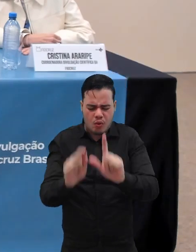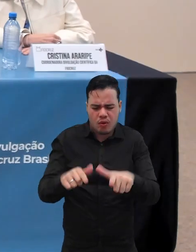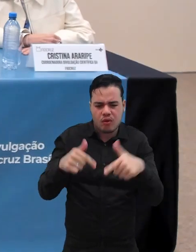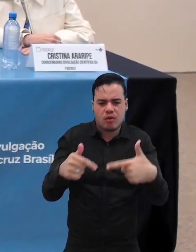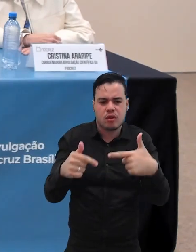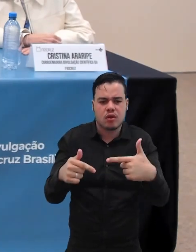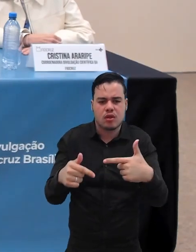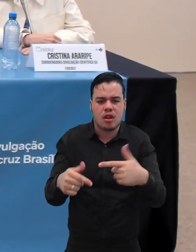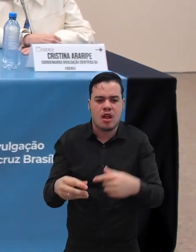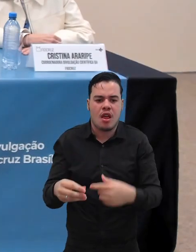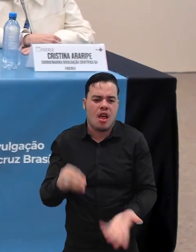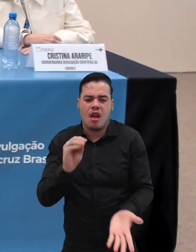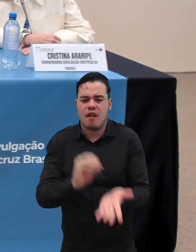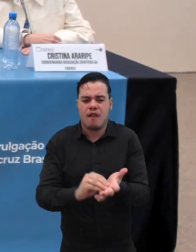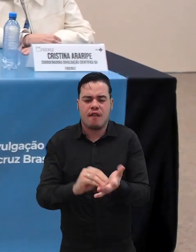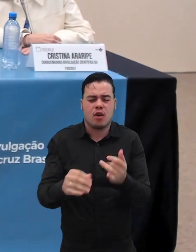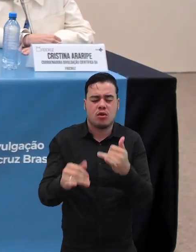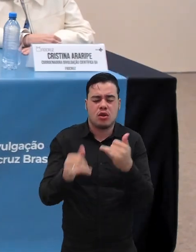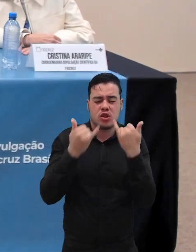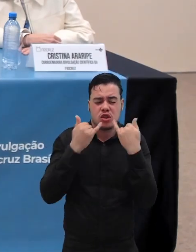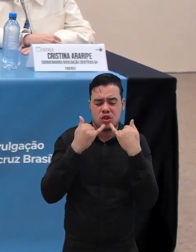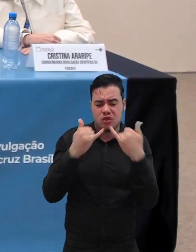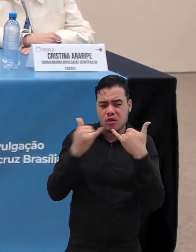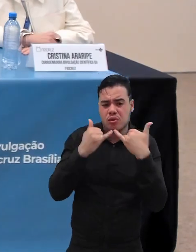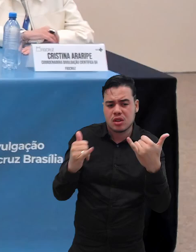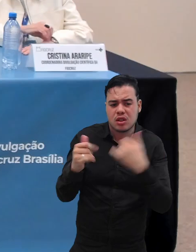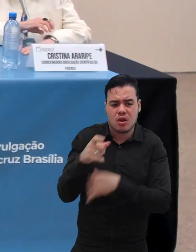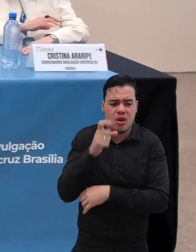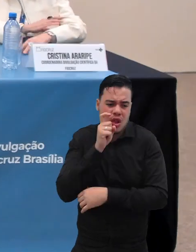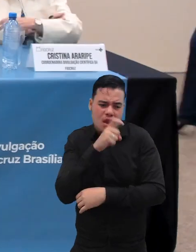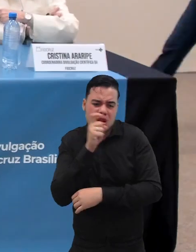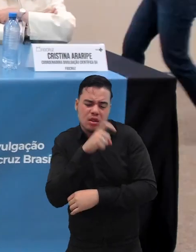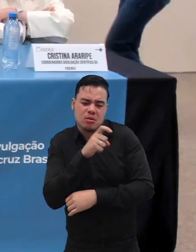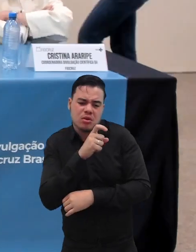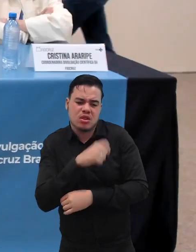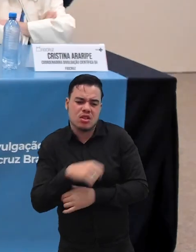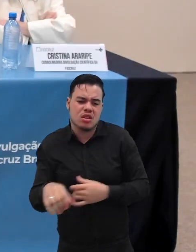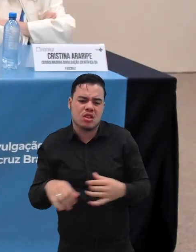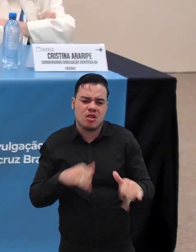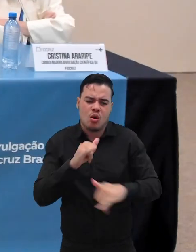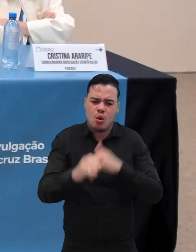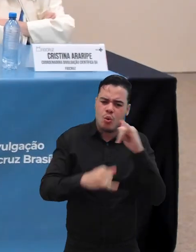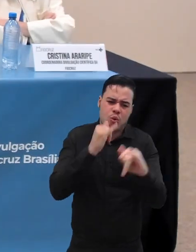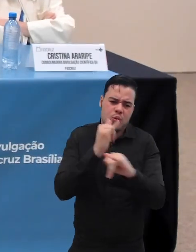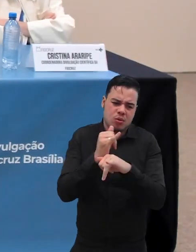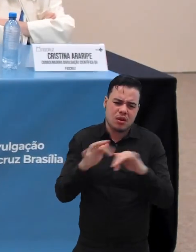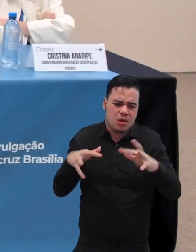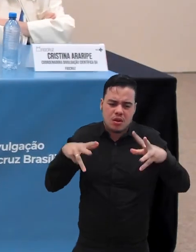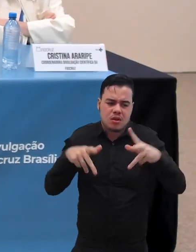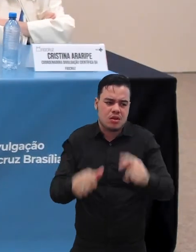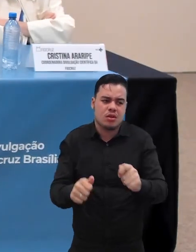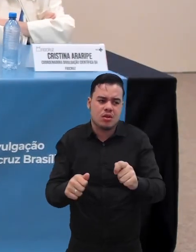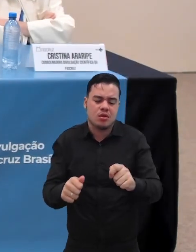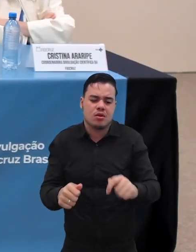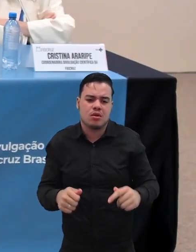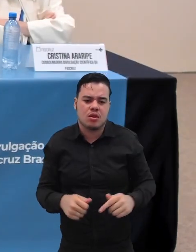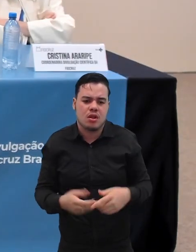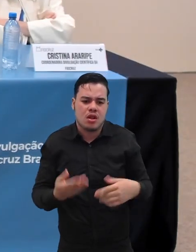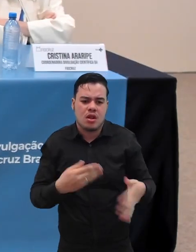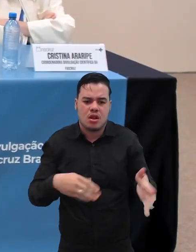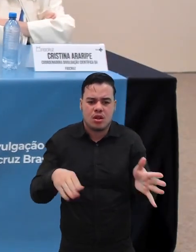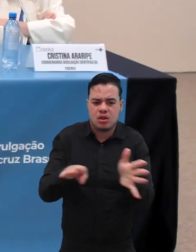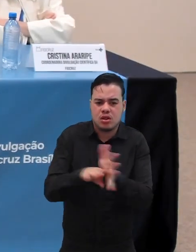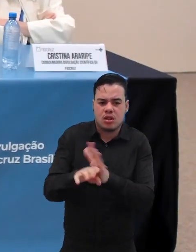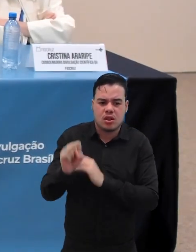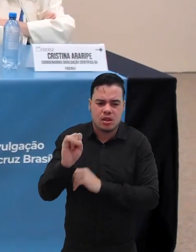a desinformação, enfrentar a fake news, né, e que e bem naquela direção, assim, se a